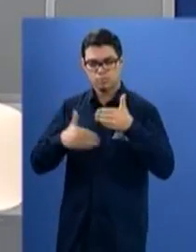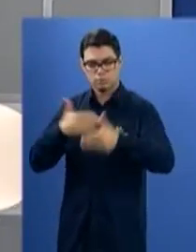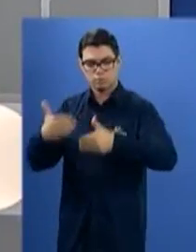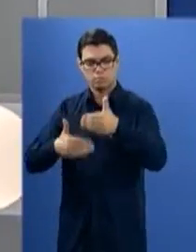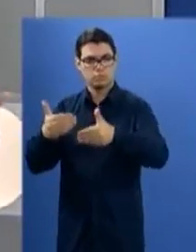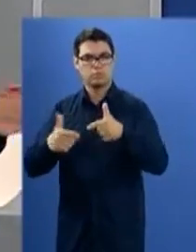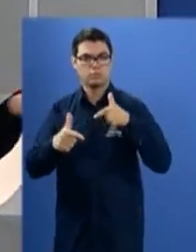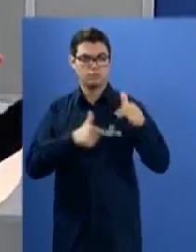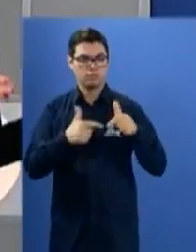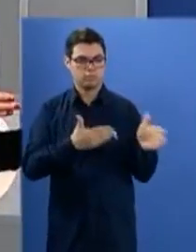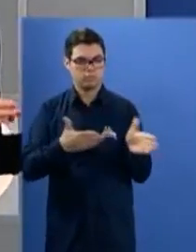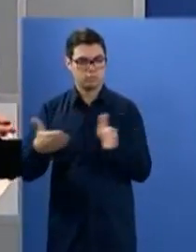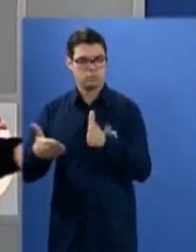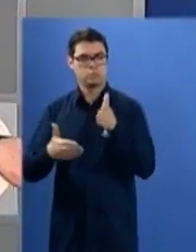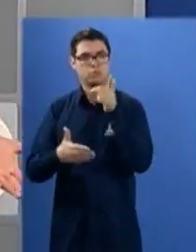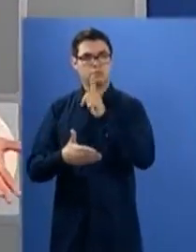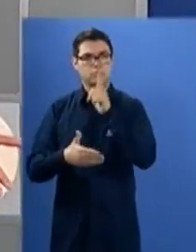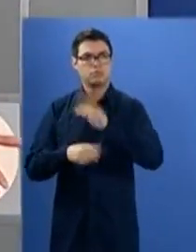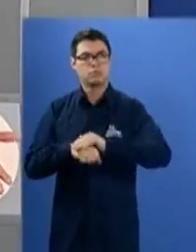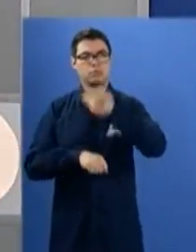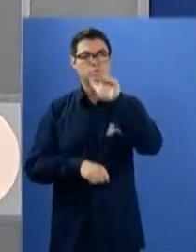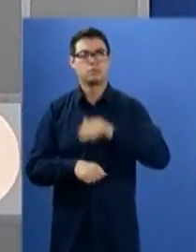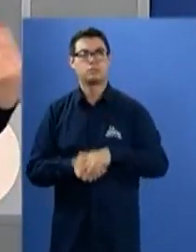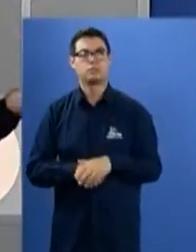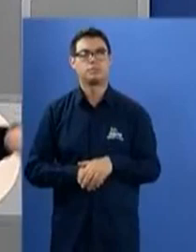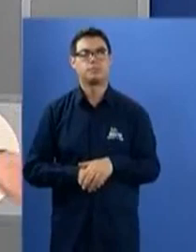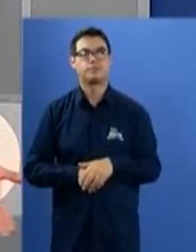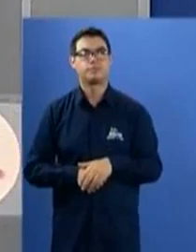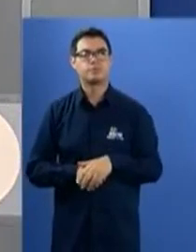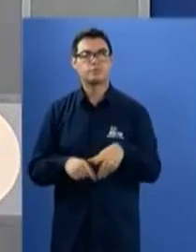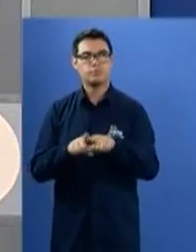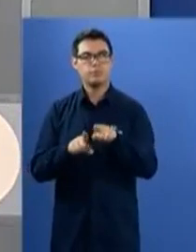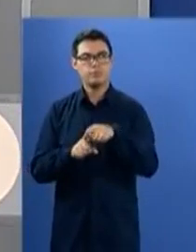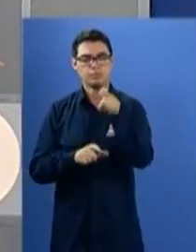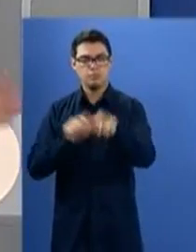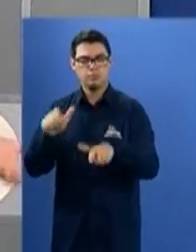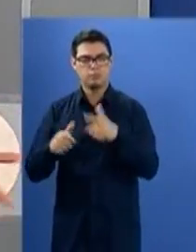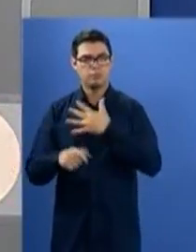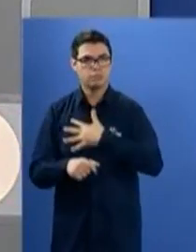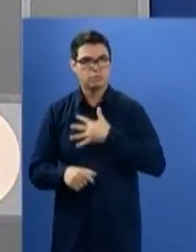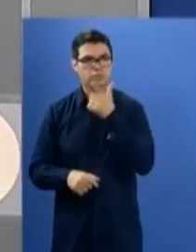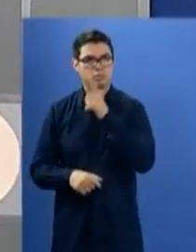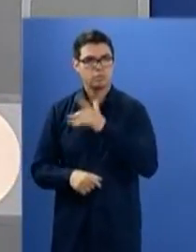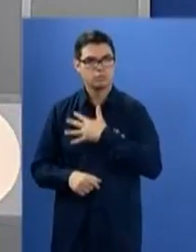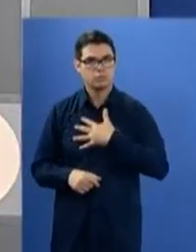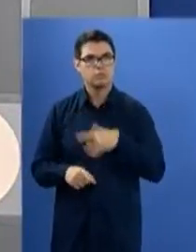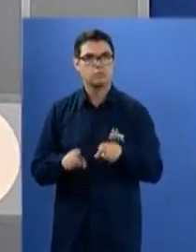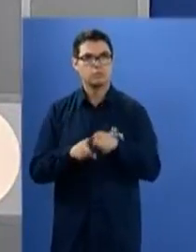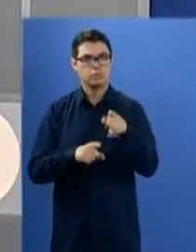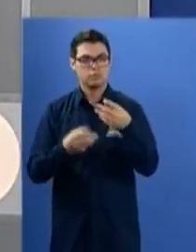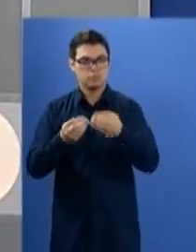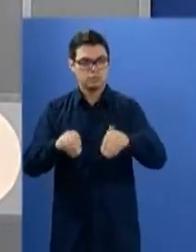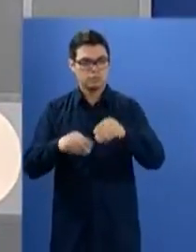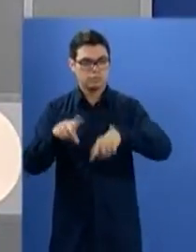de produtividade vai estar relacionado desde a satisfação do cliente, redução de refugos, retrabalho, redução